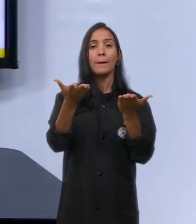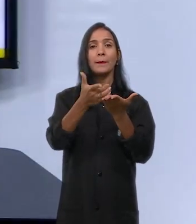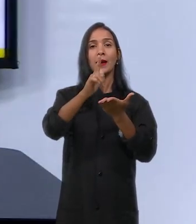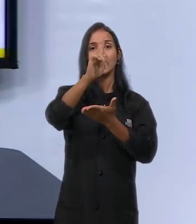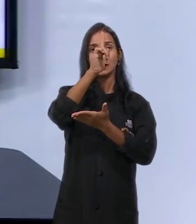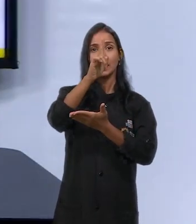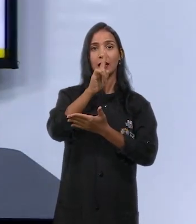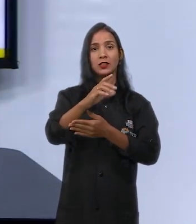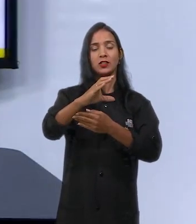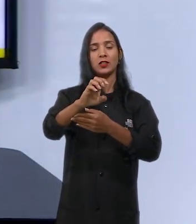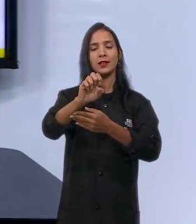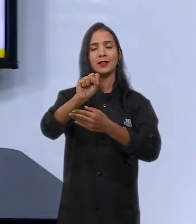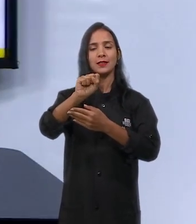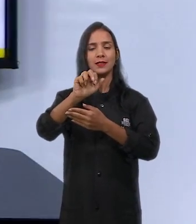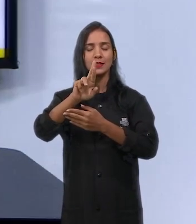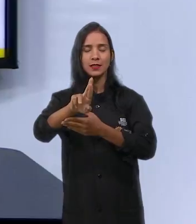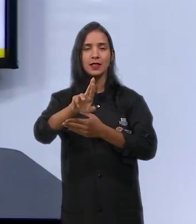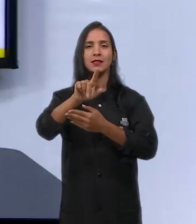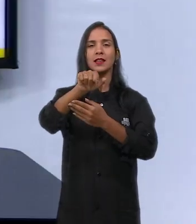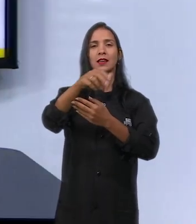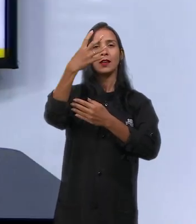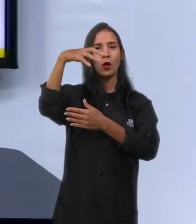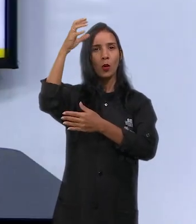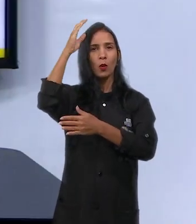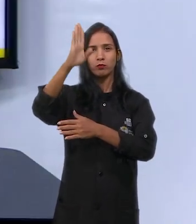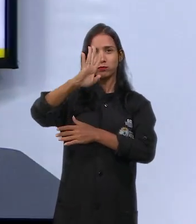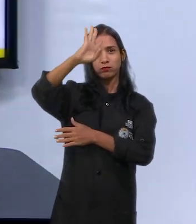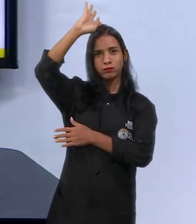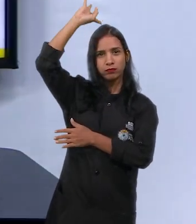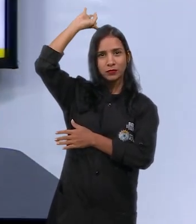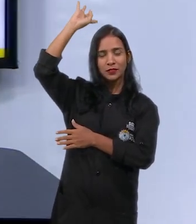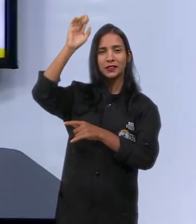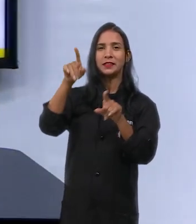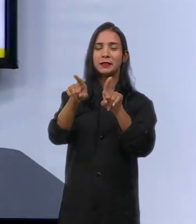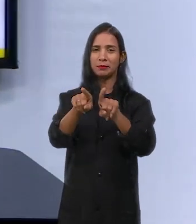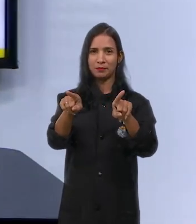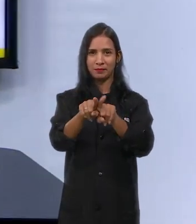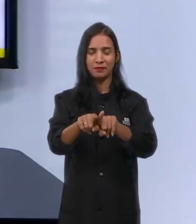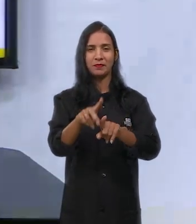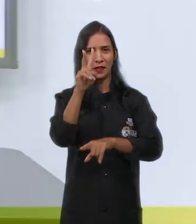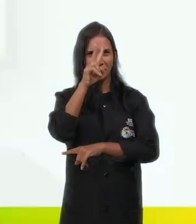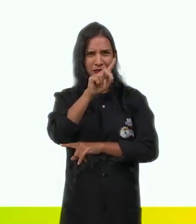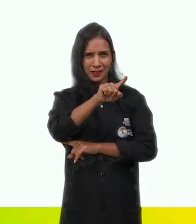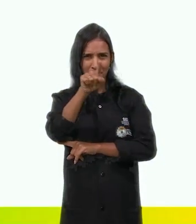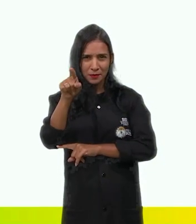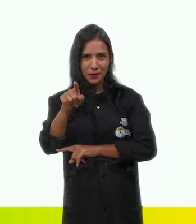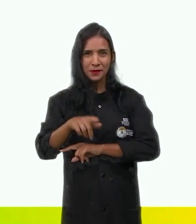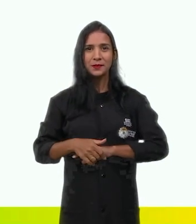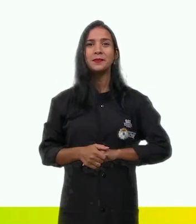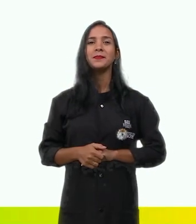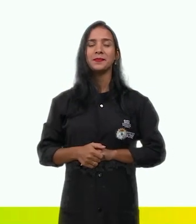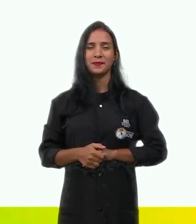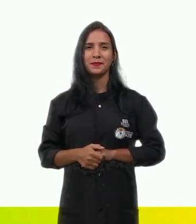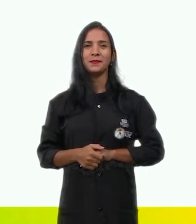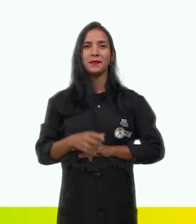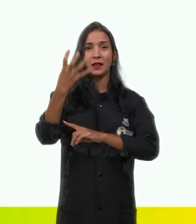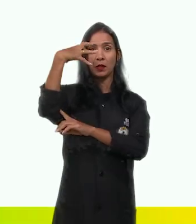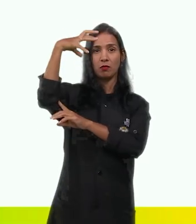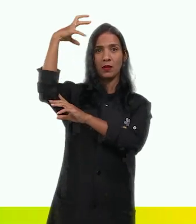dos romanos. Interessante, não é? Relembrou aí, né? Muito bem. O imperador Nicolau